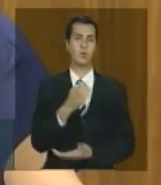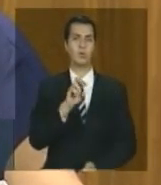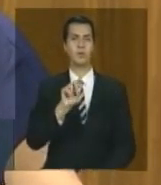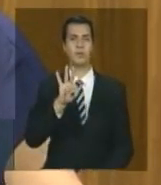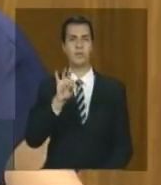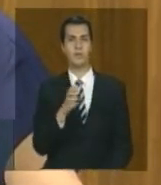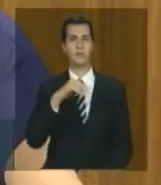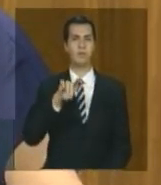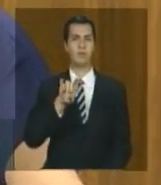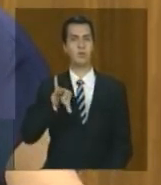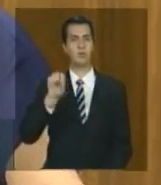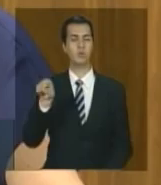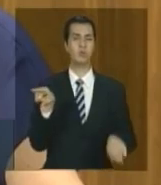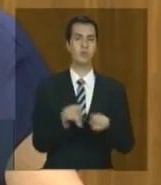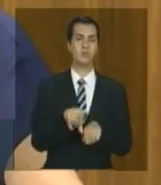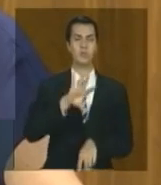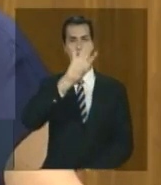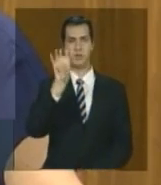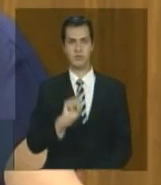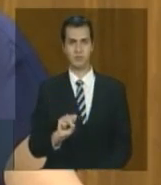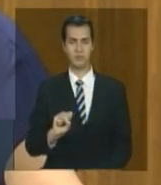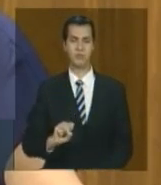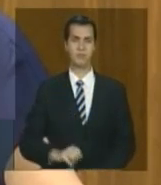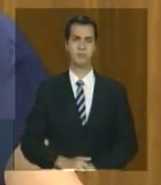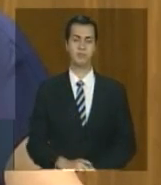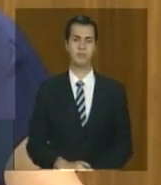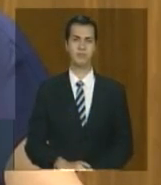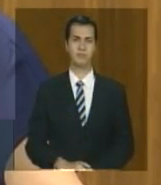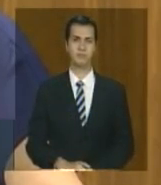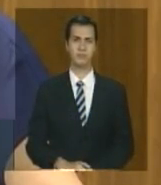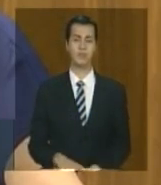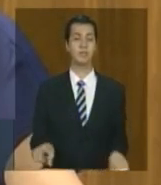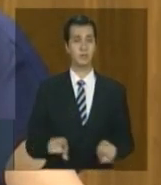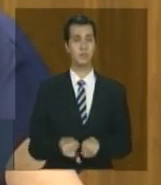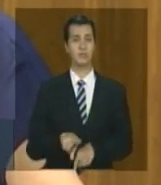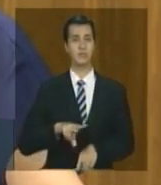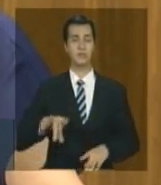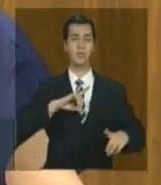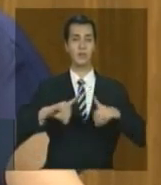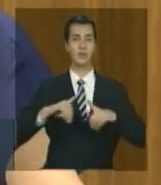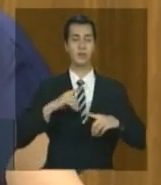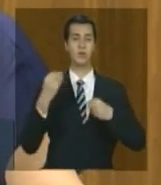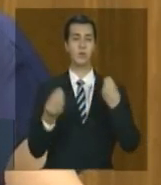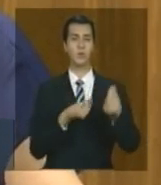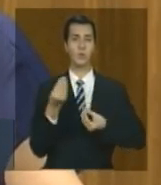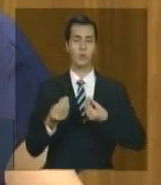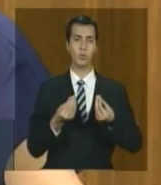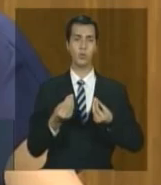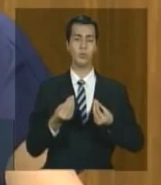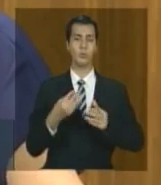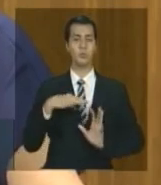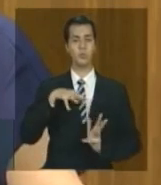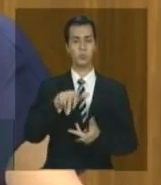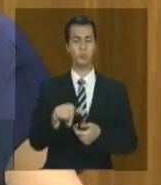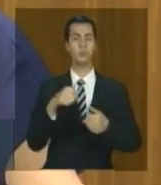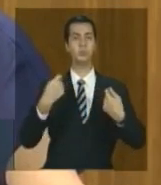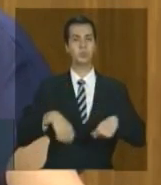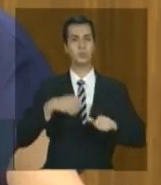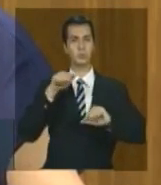África. Bom, também vamos debater a reforma das instituições da governança global, e